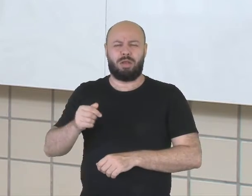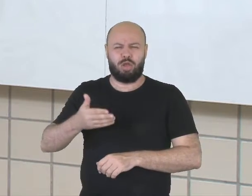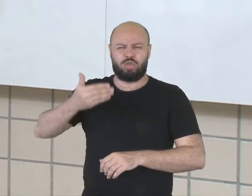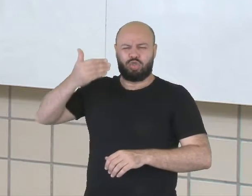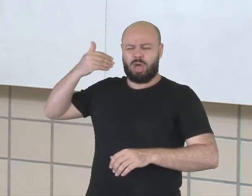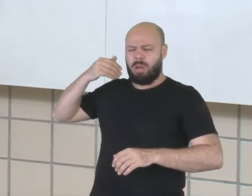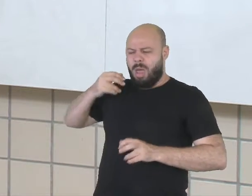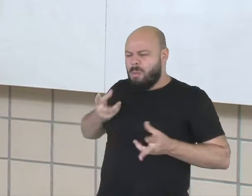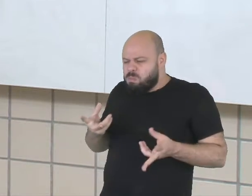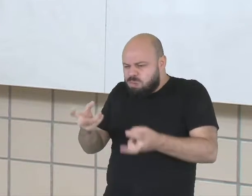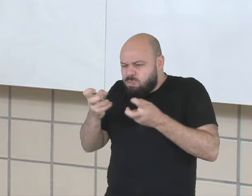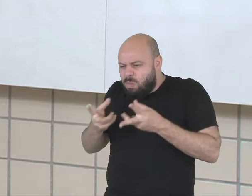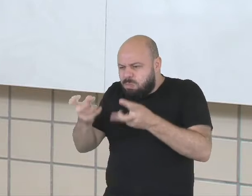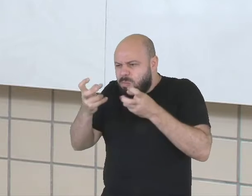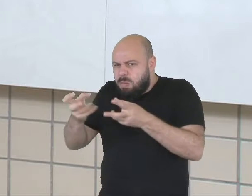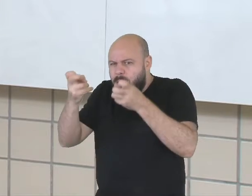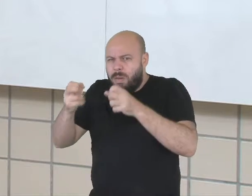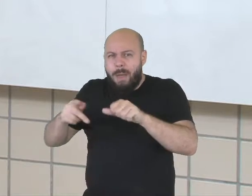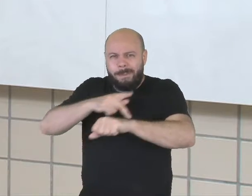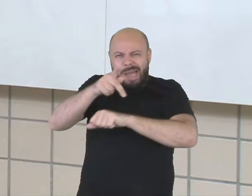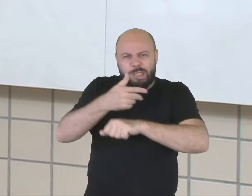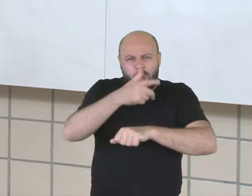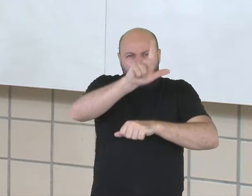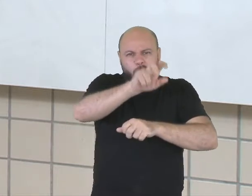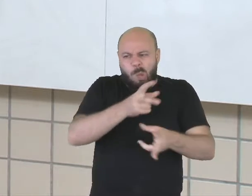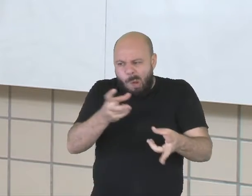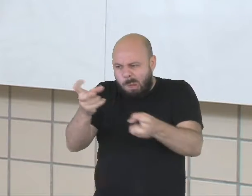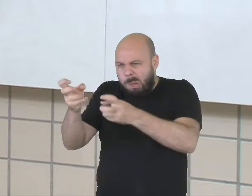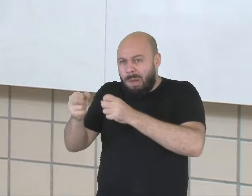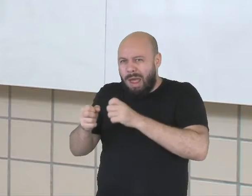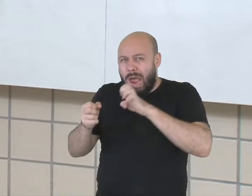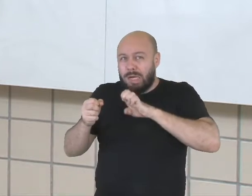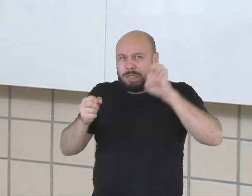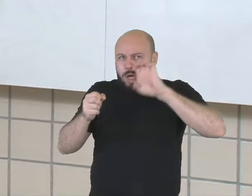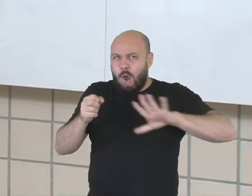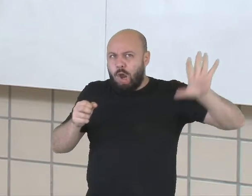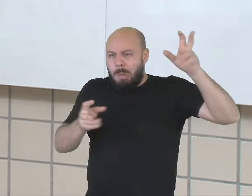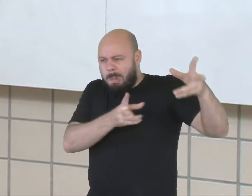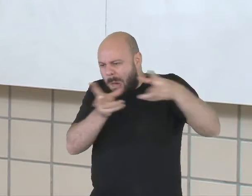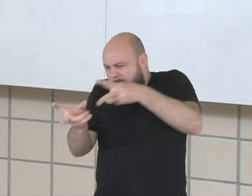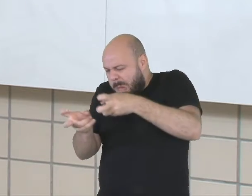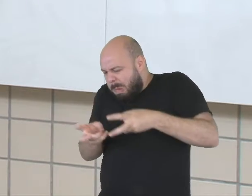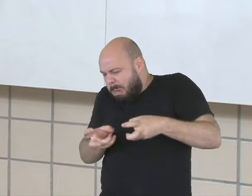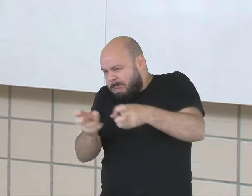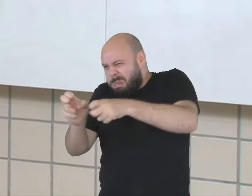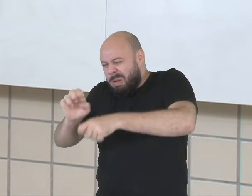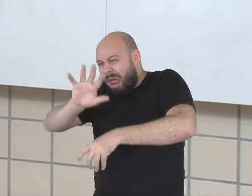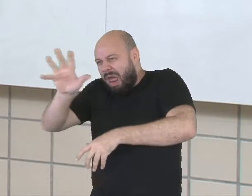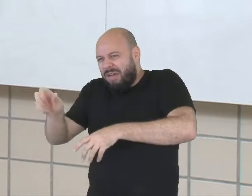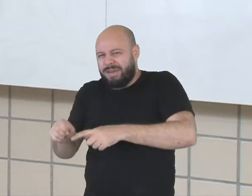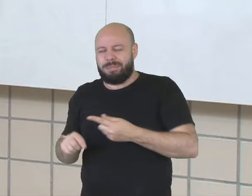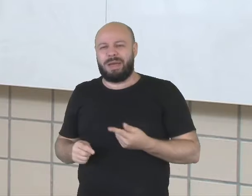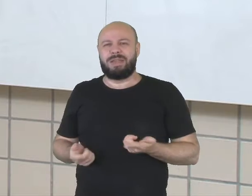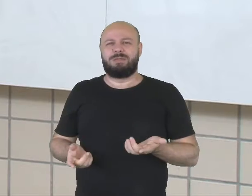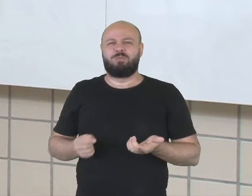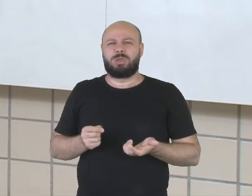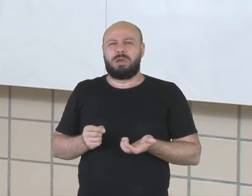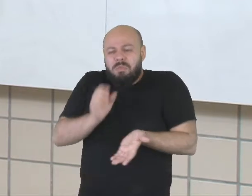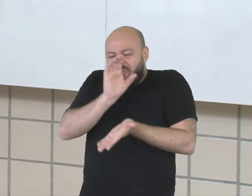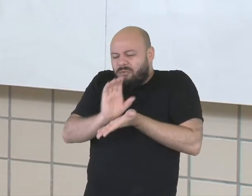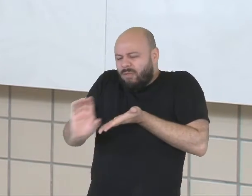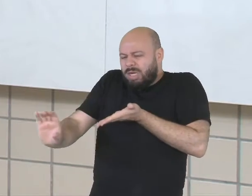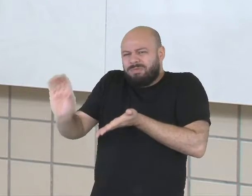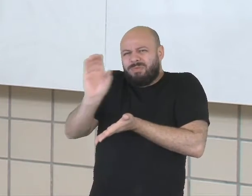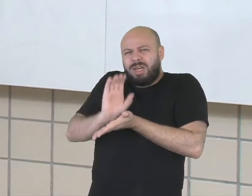né? Explorado pelos países, principalmente europeus. Houve essa exploração, mas não houve